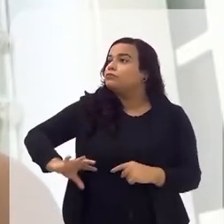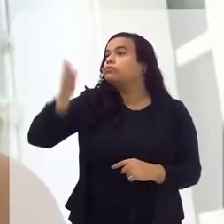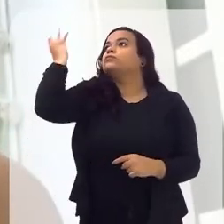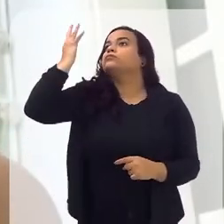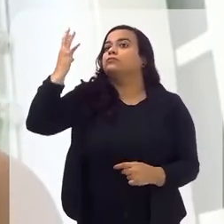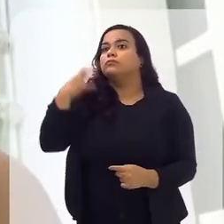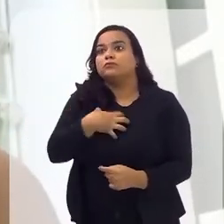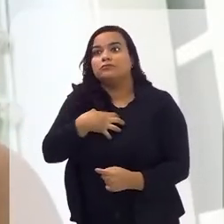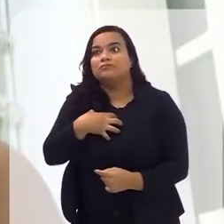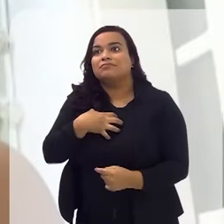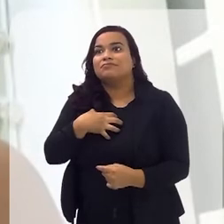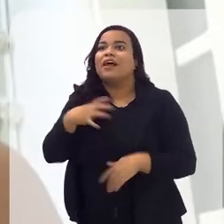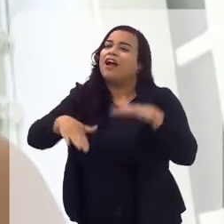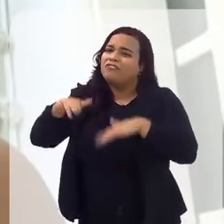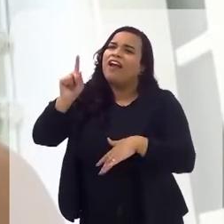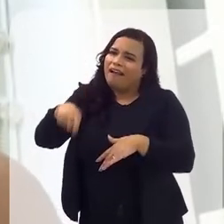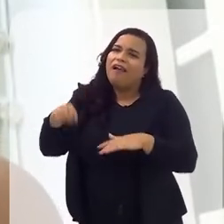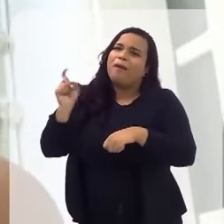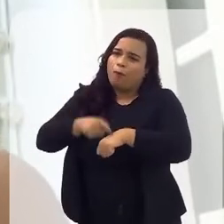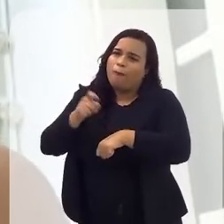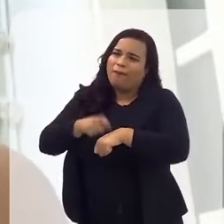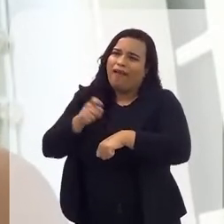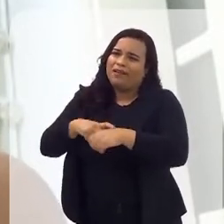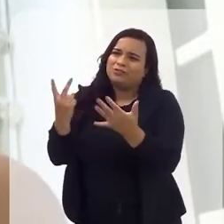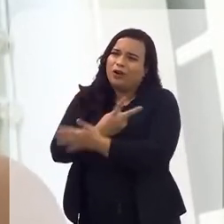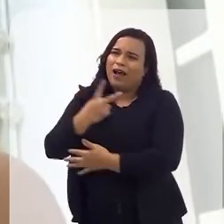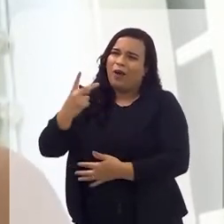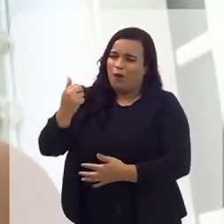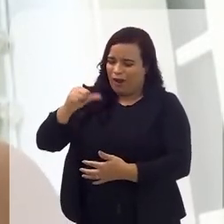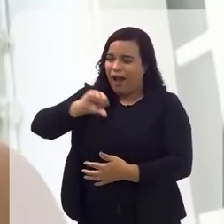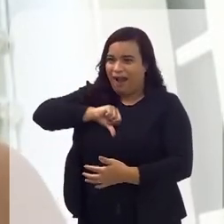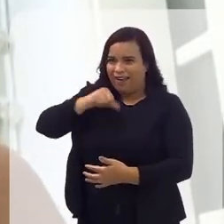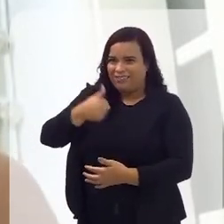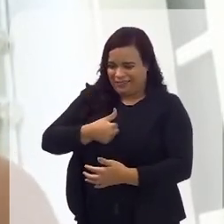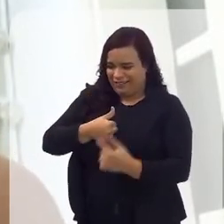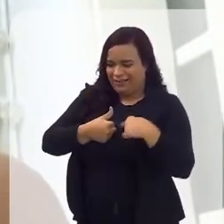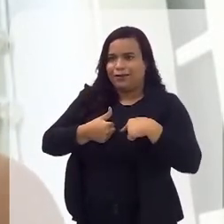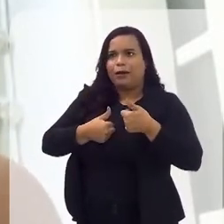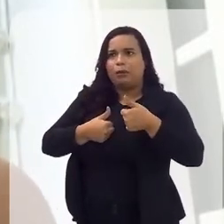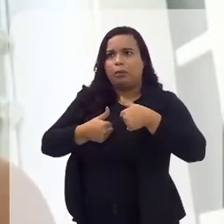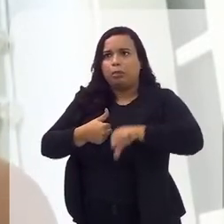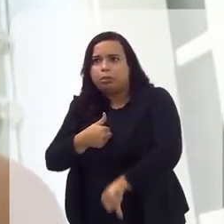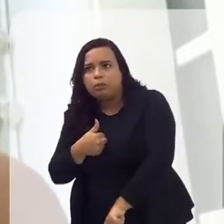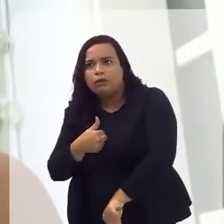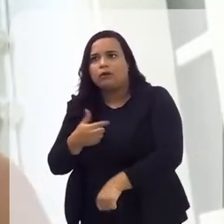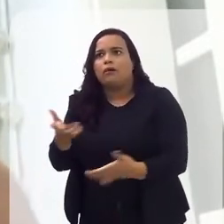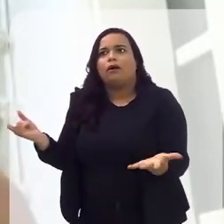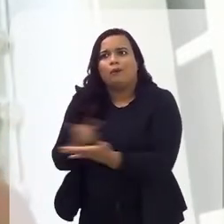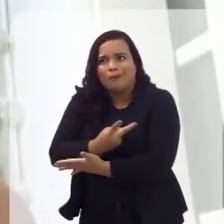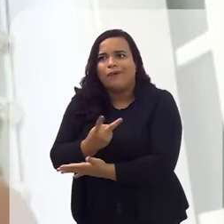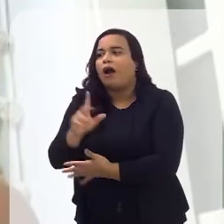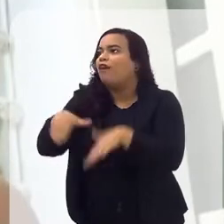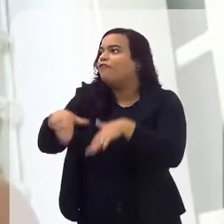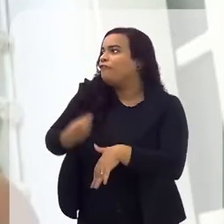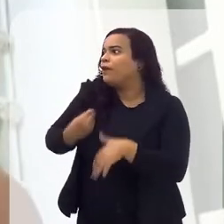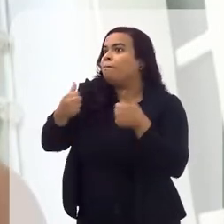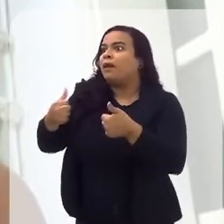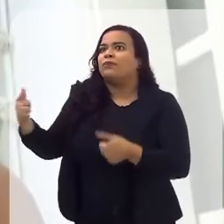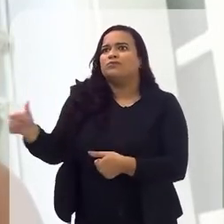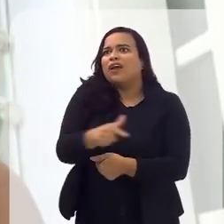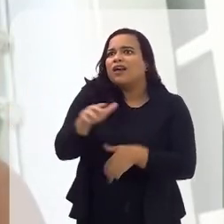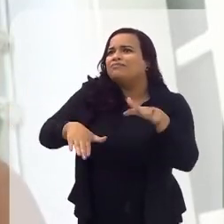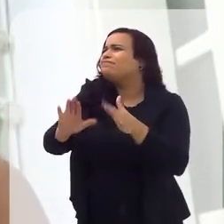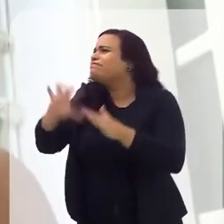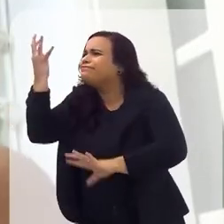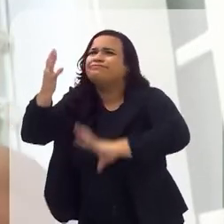vida ela veio, né, num momento como esse, que geralmente são esses momentos de quando a gente está com a autoestima baixa, uma série de outras coisas que às vezes não estão bem na nossa vida, e